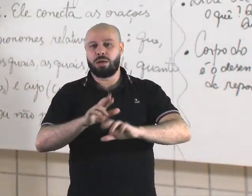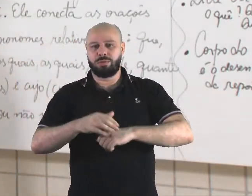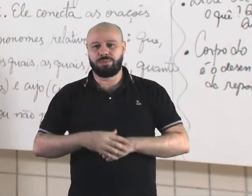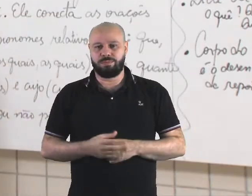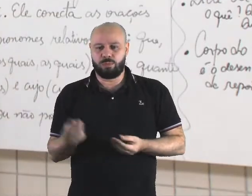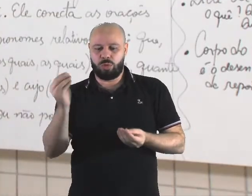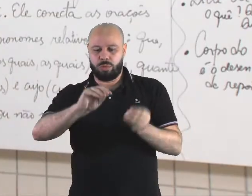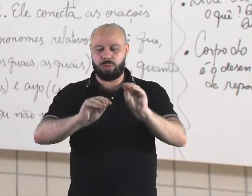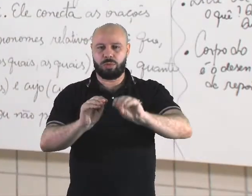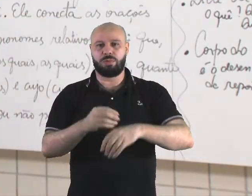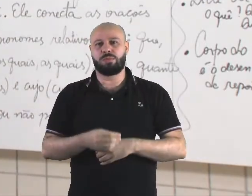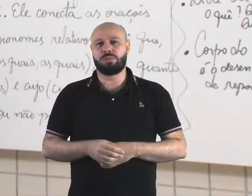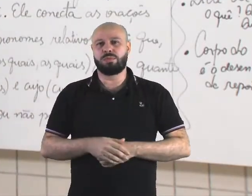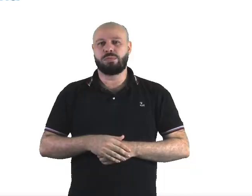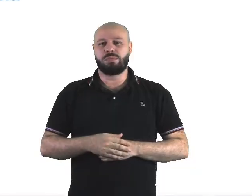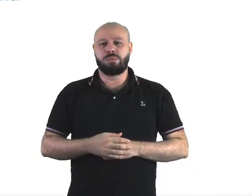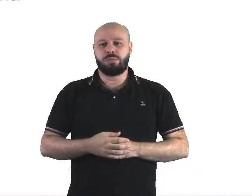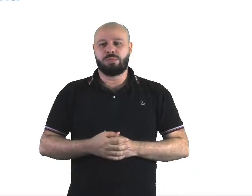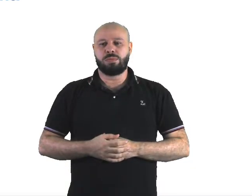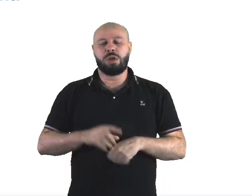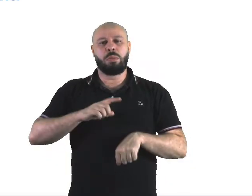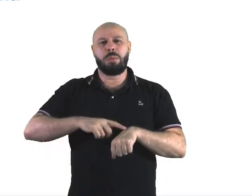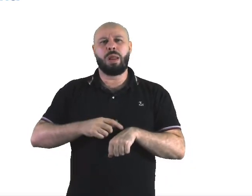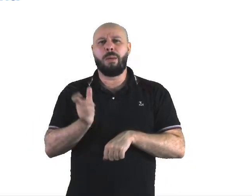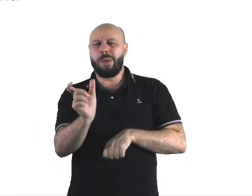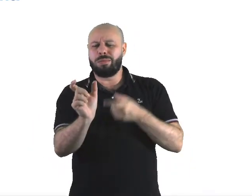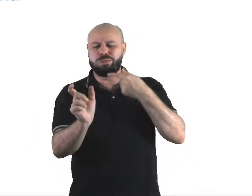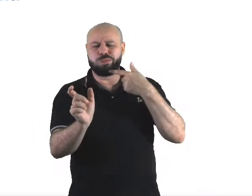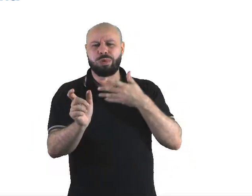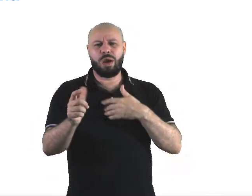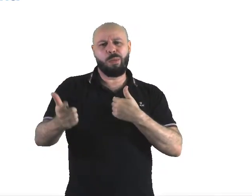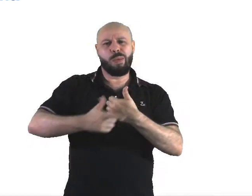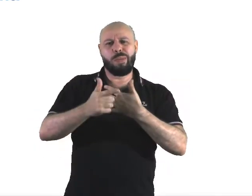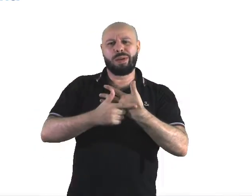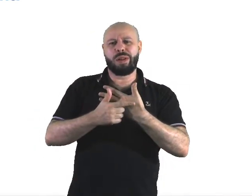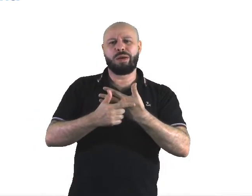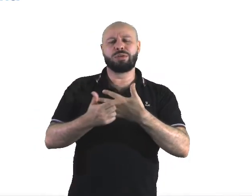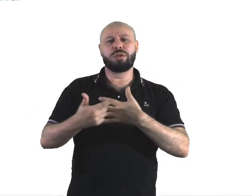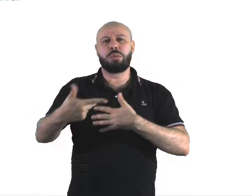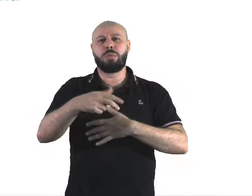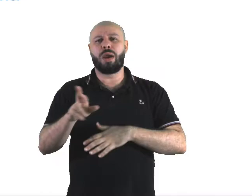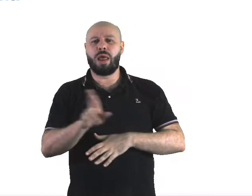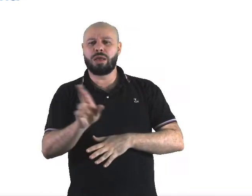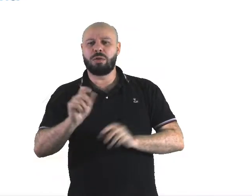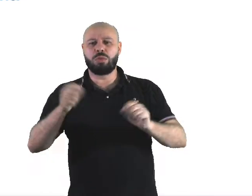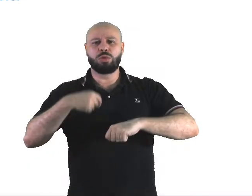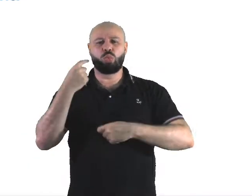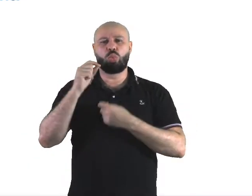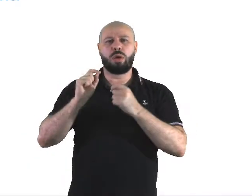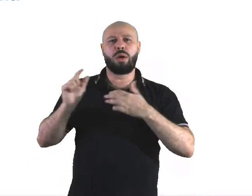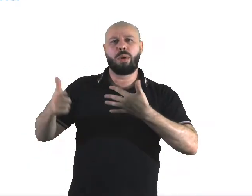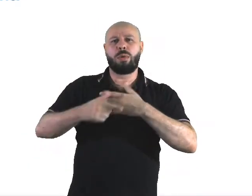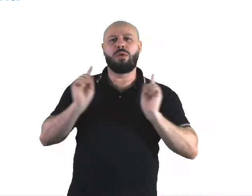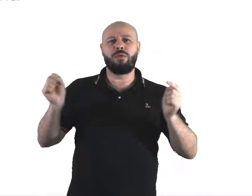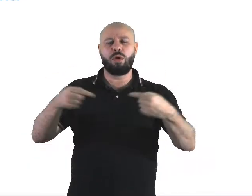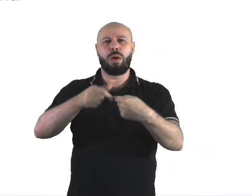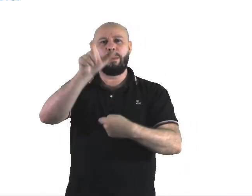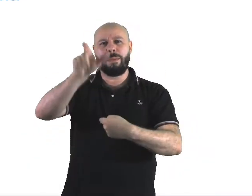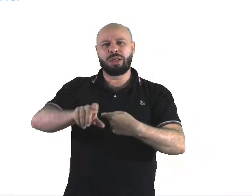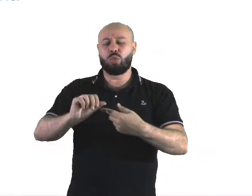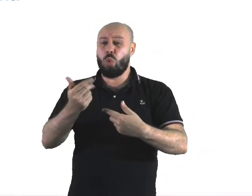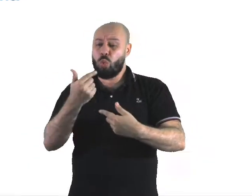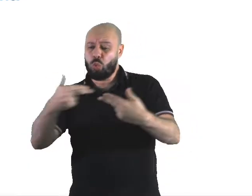relativos. Quando essas palavras possuem função de pronome relativo, podem referir-se a pessoas